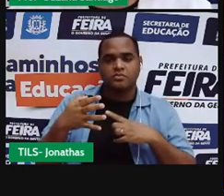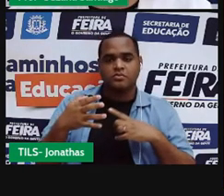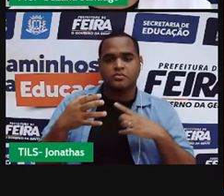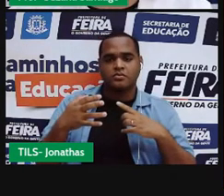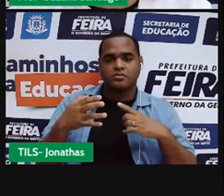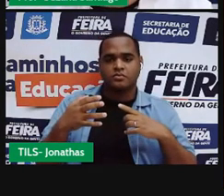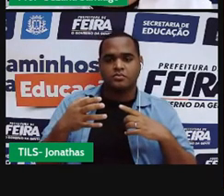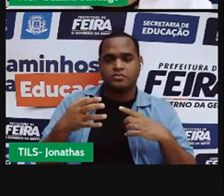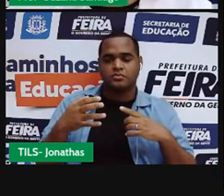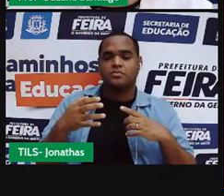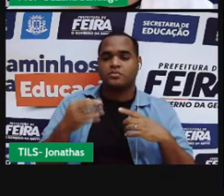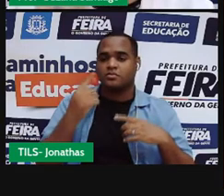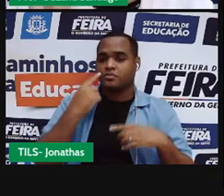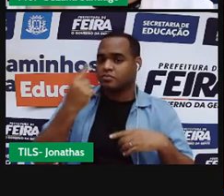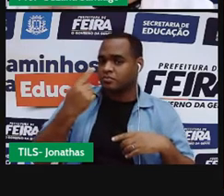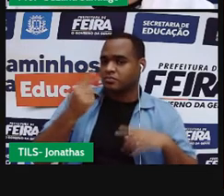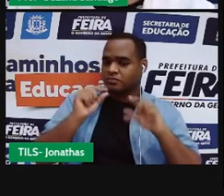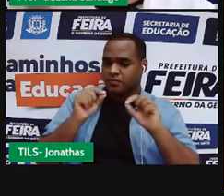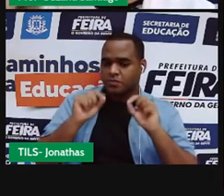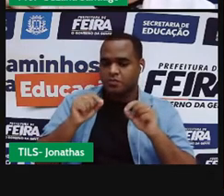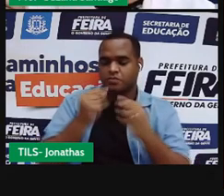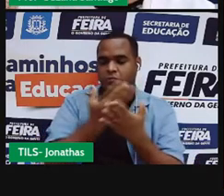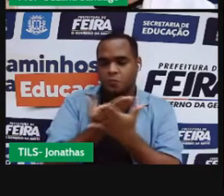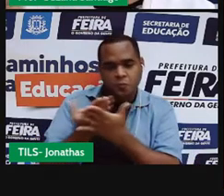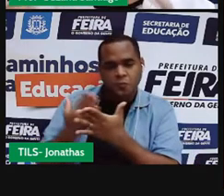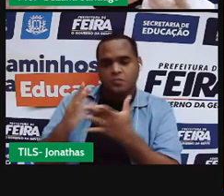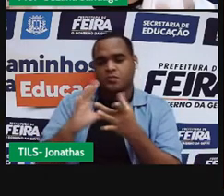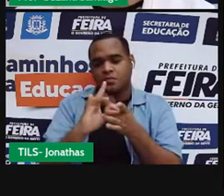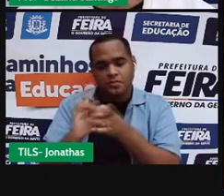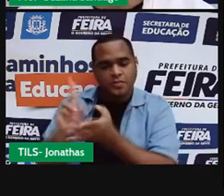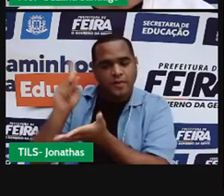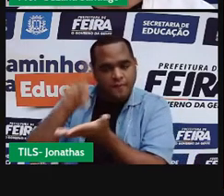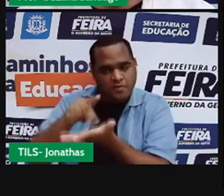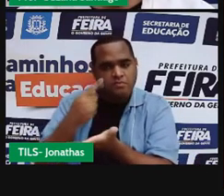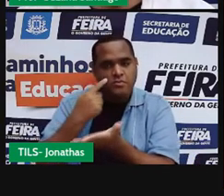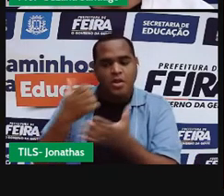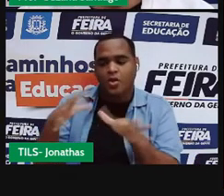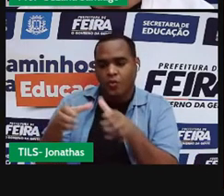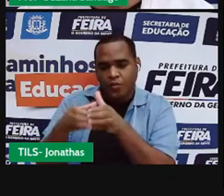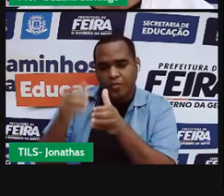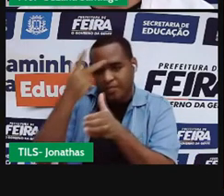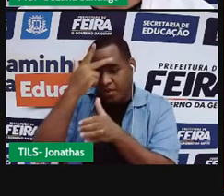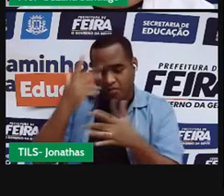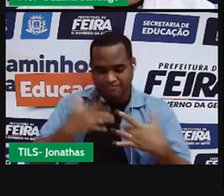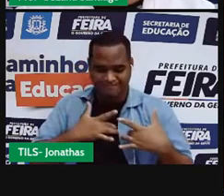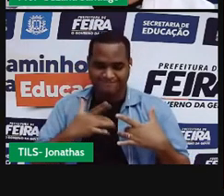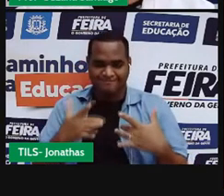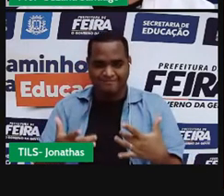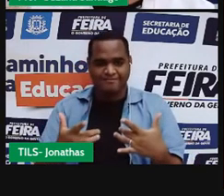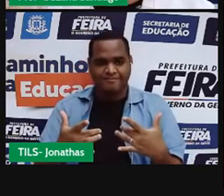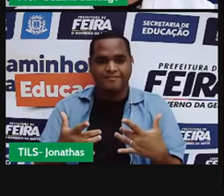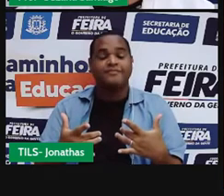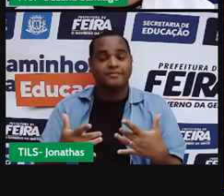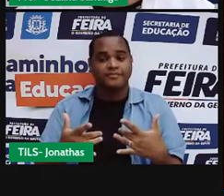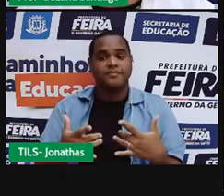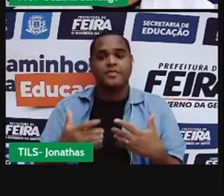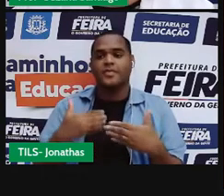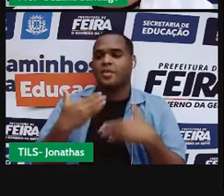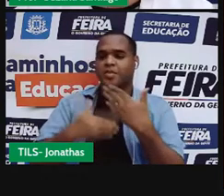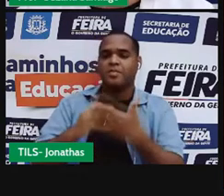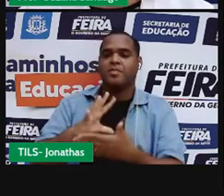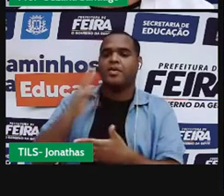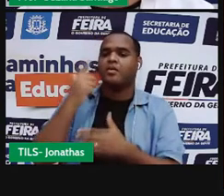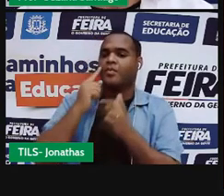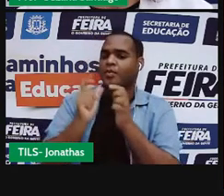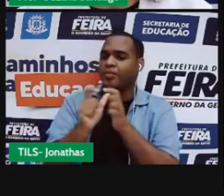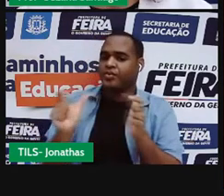primeira etapa, vai ser os estudos que são realizados em um grupo de voluntários, tá certo? E aí o propósito maior é